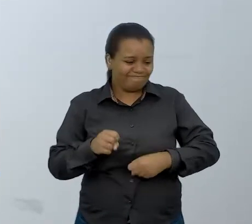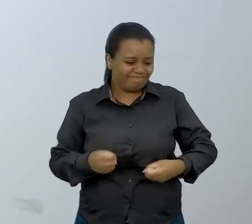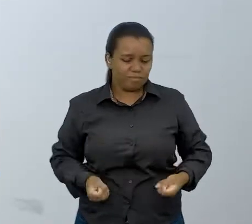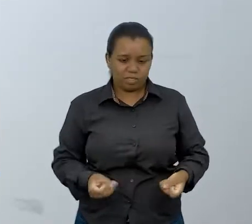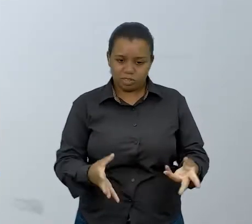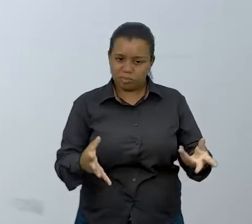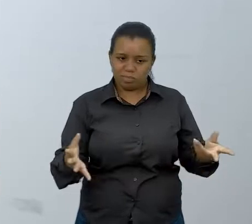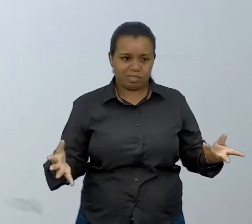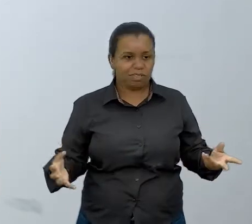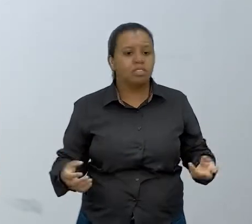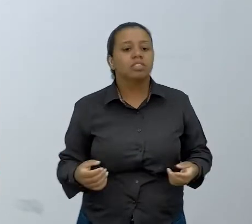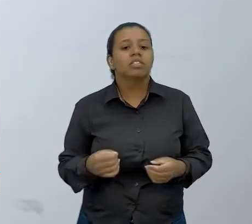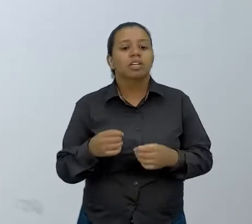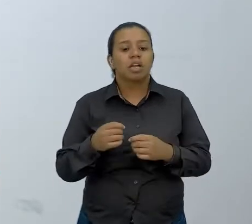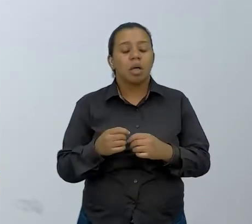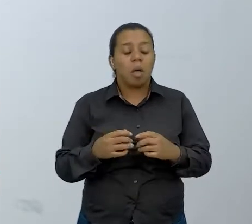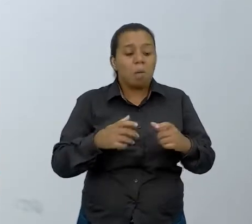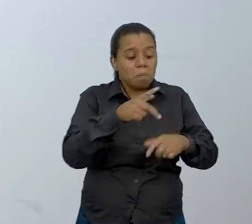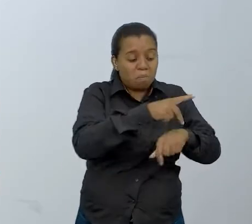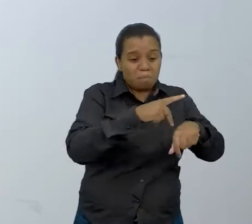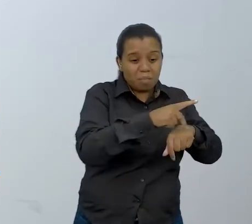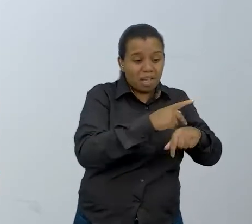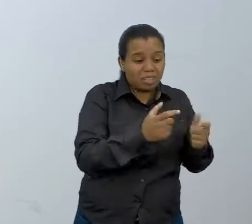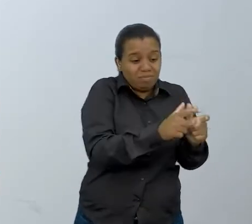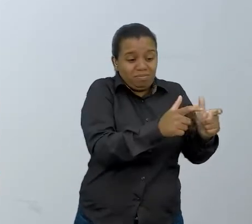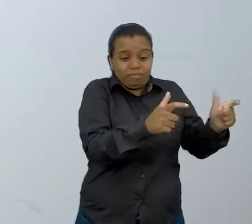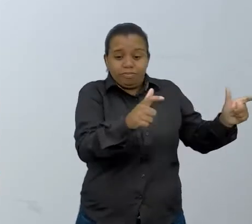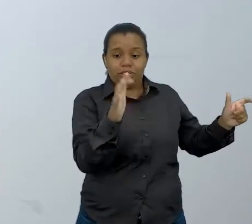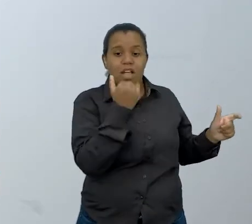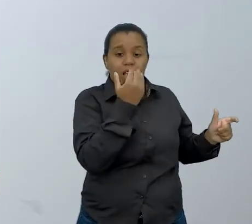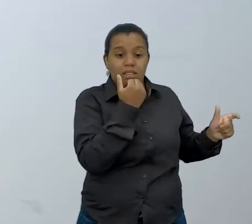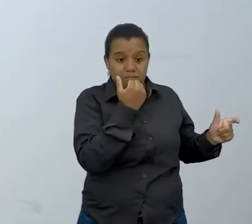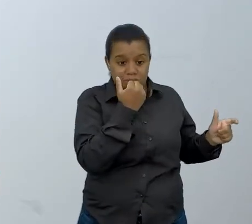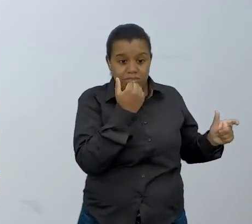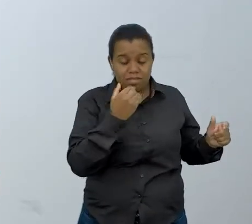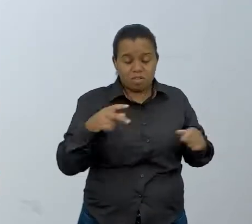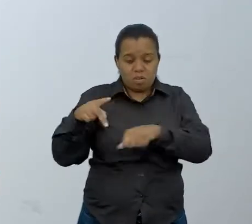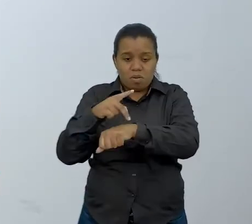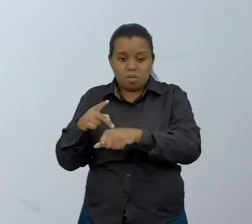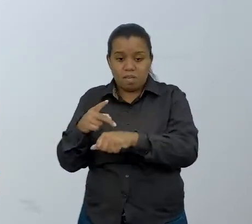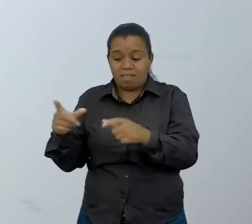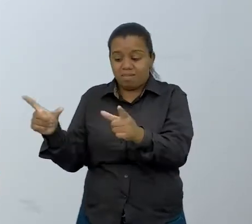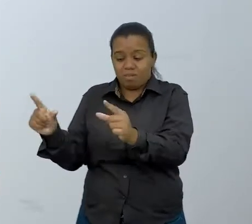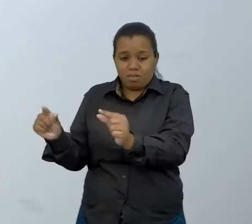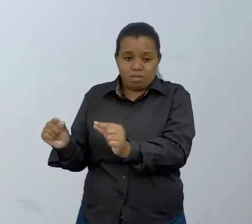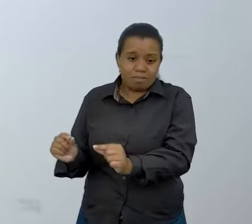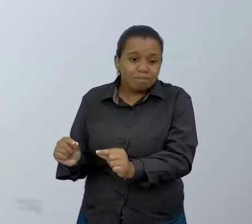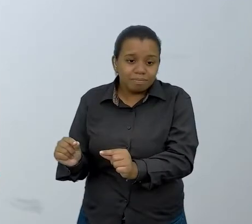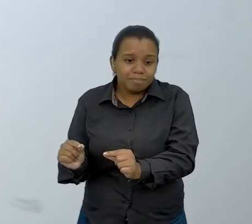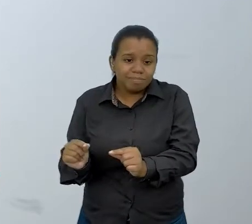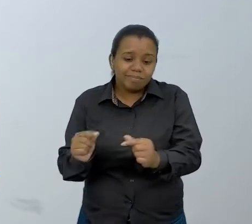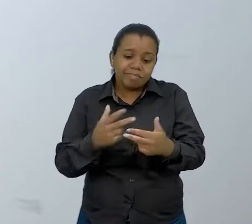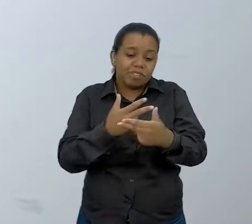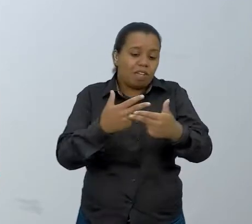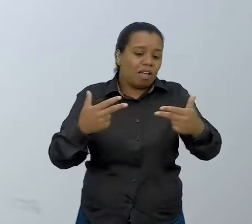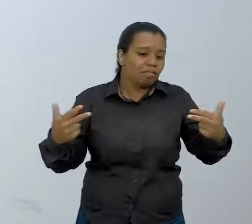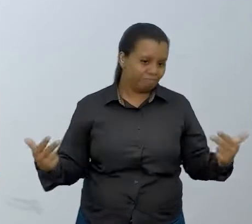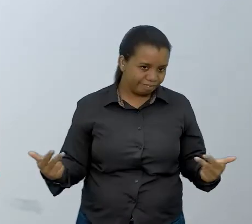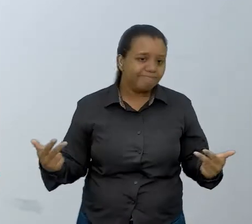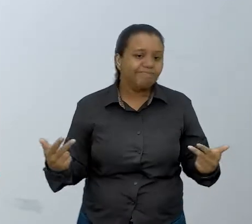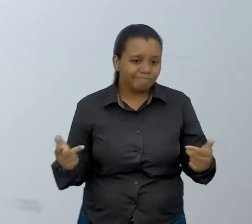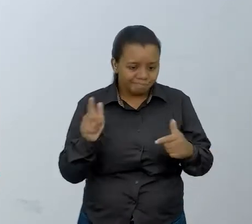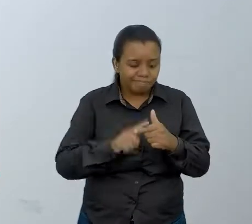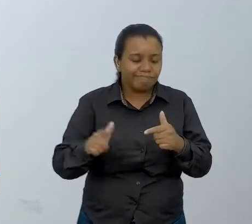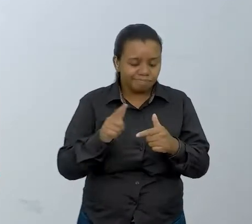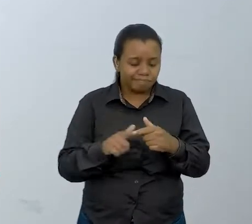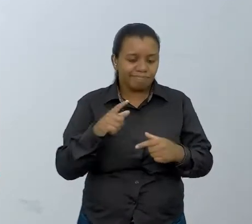muito alimento para um país, pouco para o outro, né? Ou para algum lugar vai muito mais alimento, para outro vai menos. Todos esses